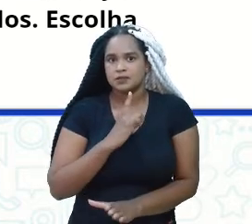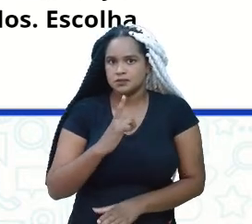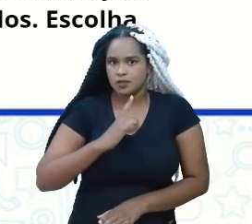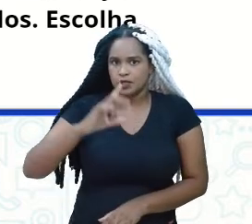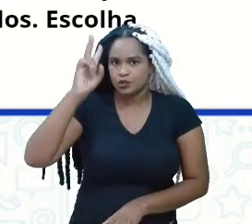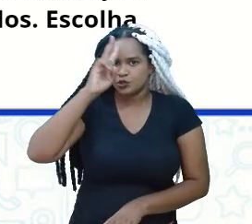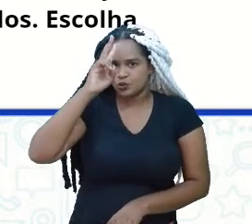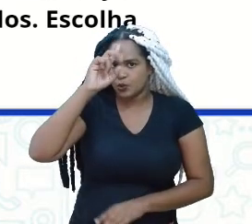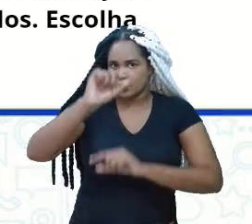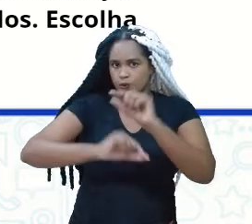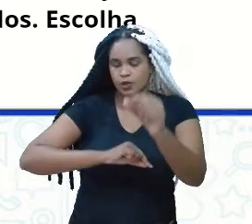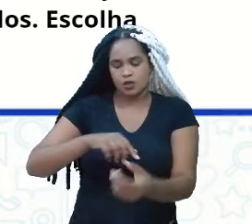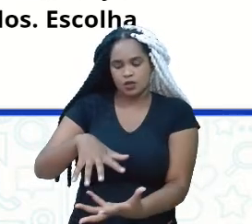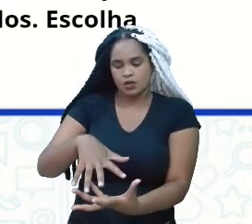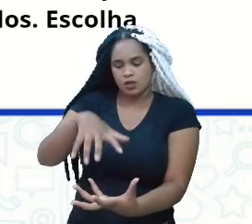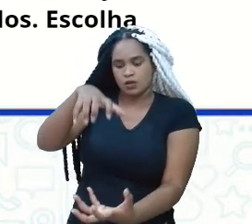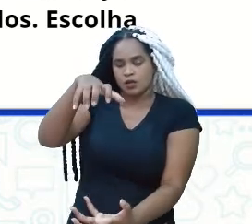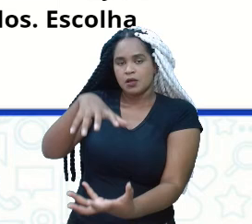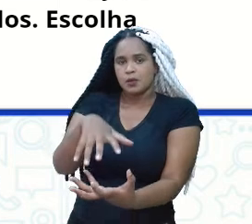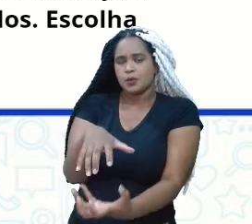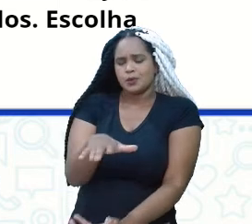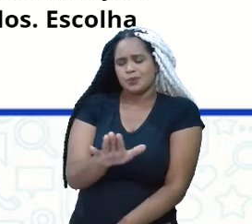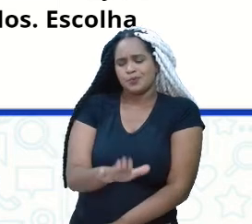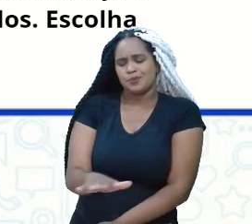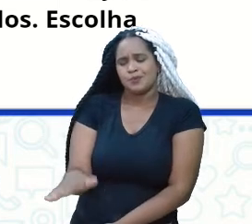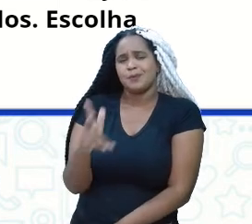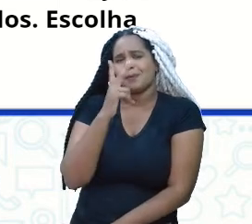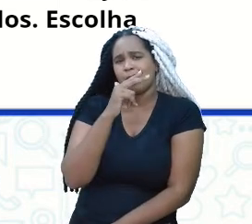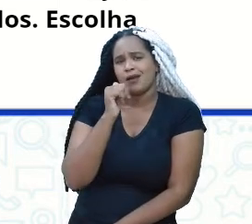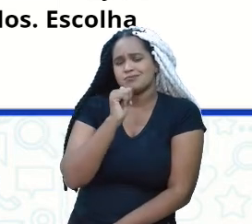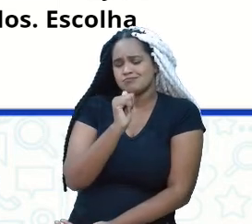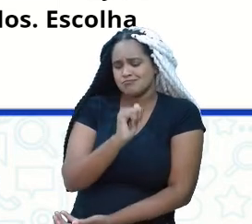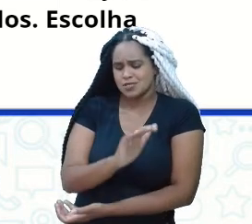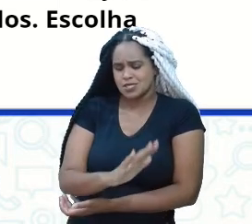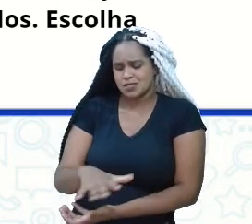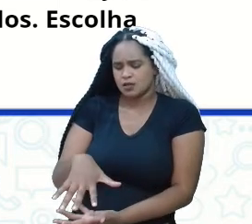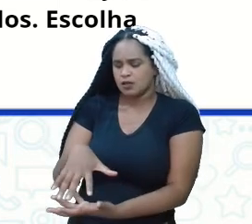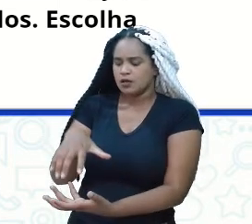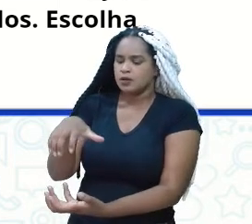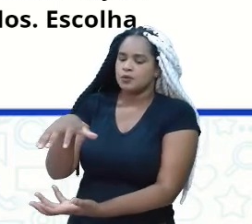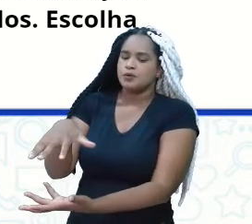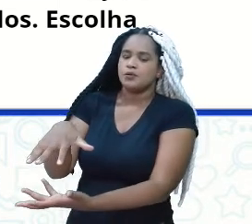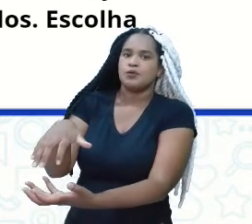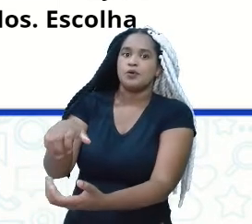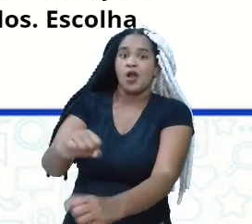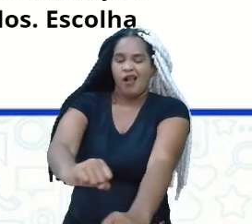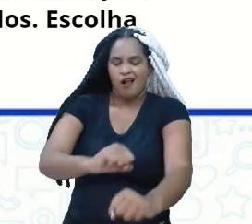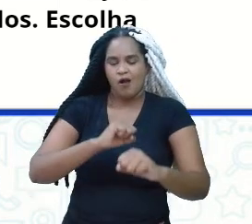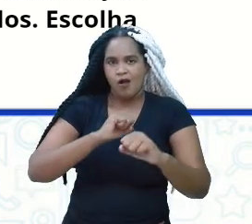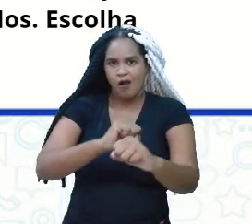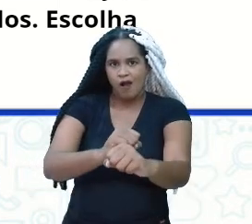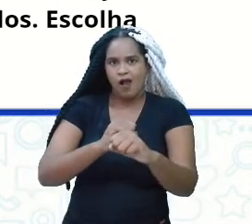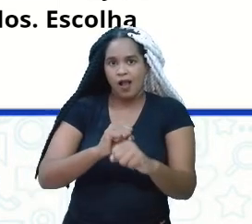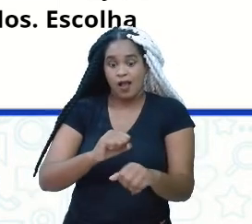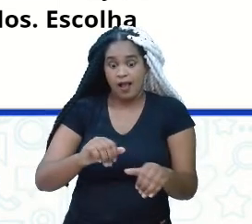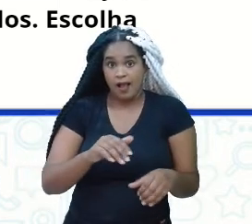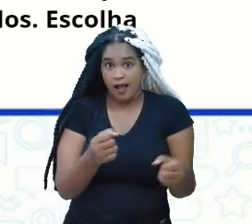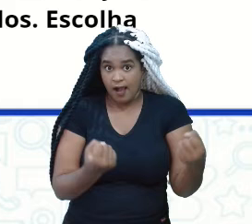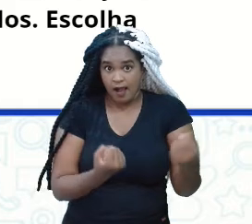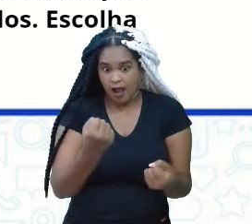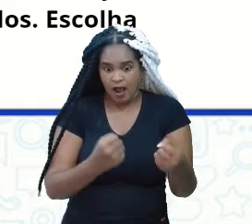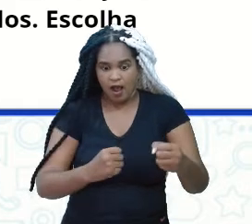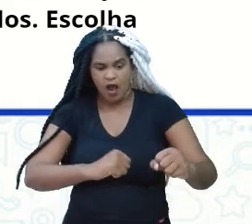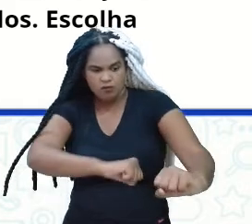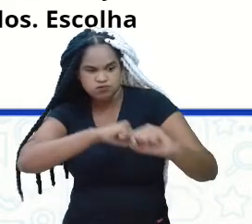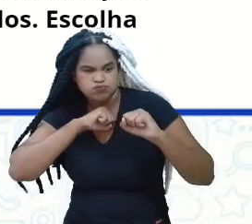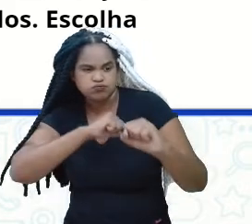uma assombração pequenininha, com o formato de menina, que corre atrás de carros à noite, que passam